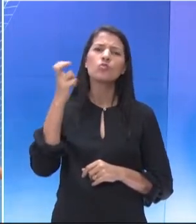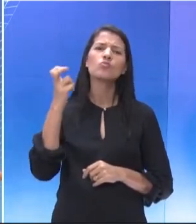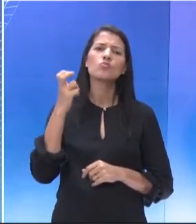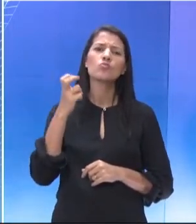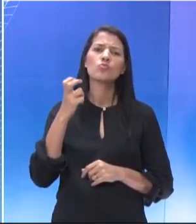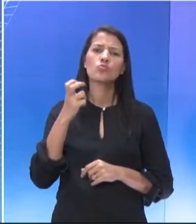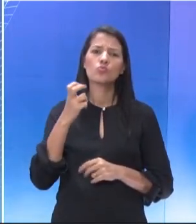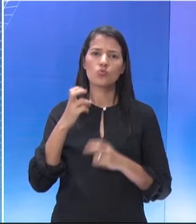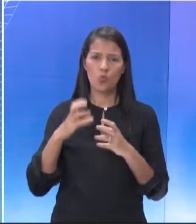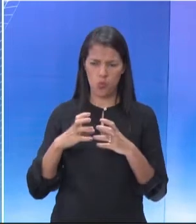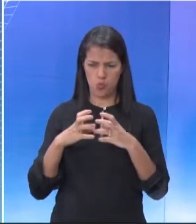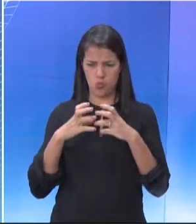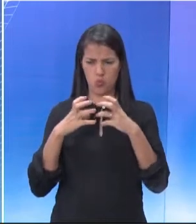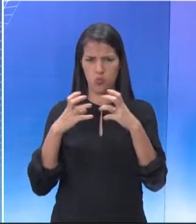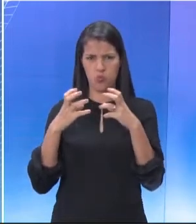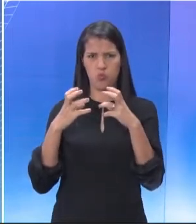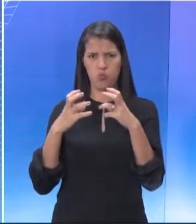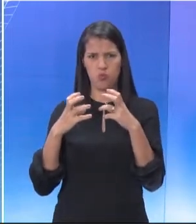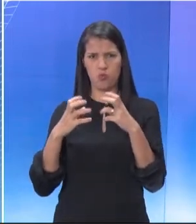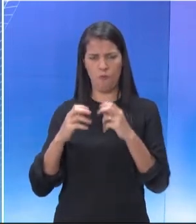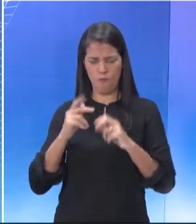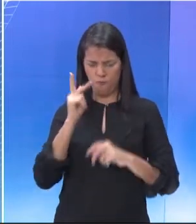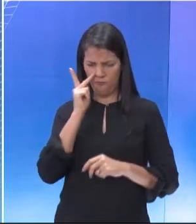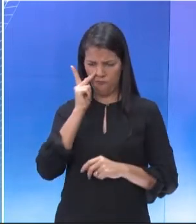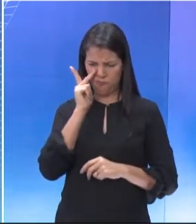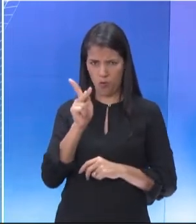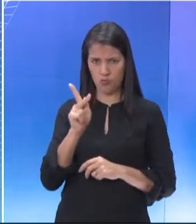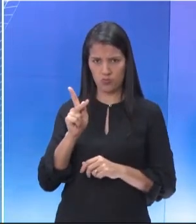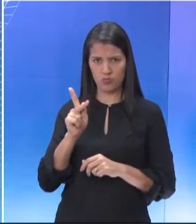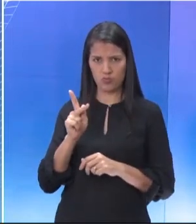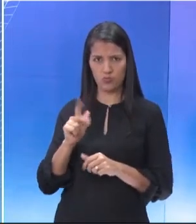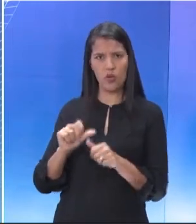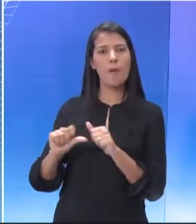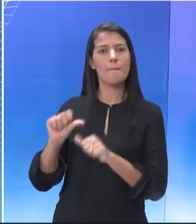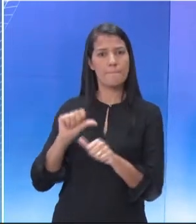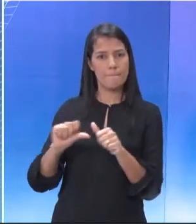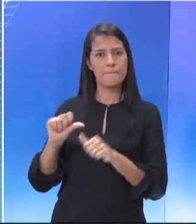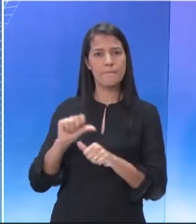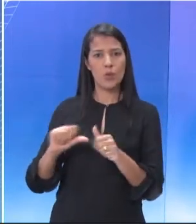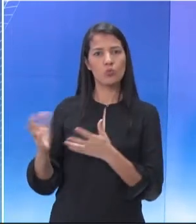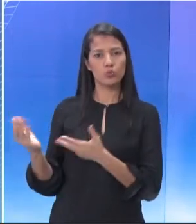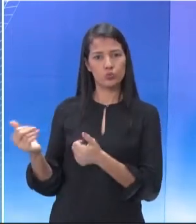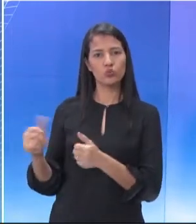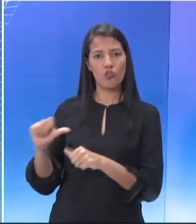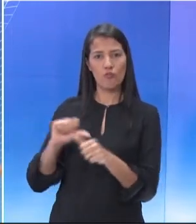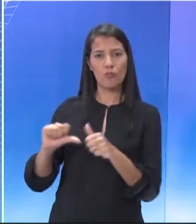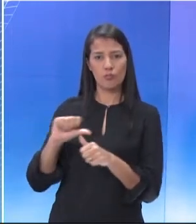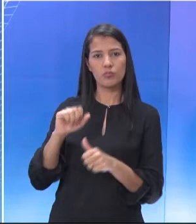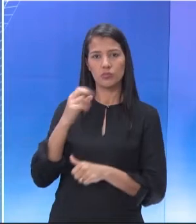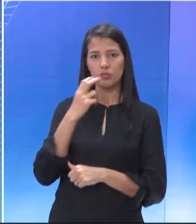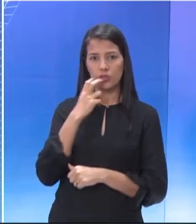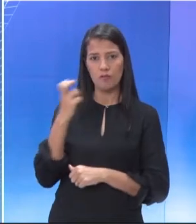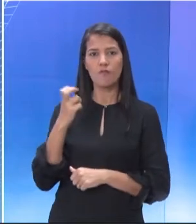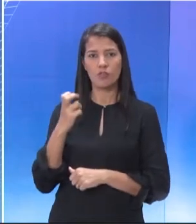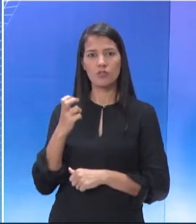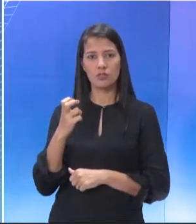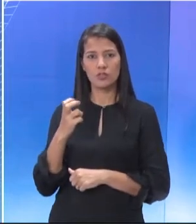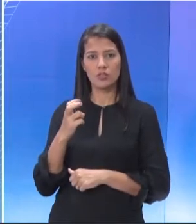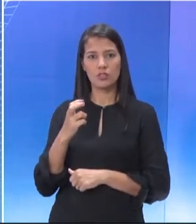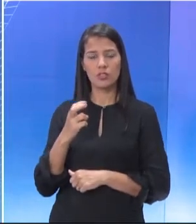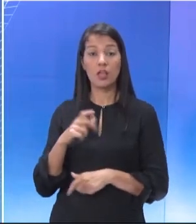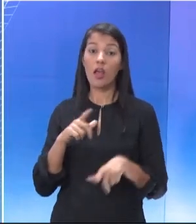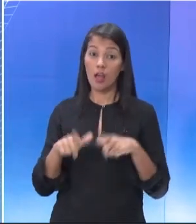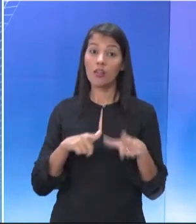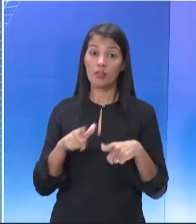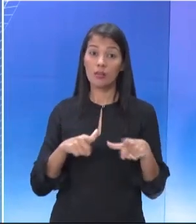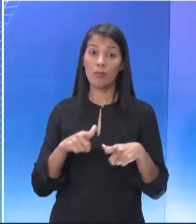idade adulta, ele sofre essa mudança de voz, principalmente pela ação dos hormônios, testosterona. Tá?